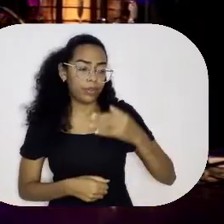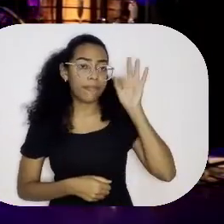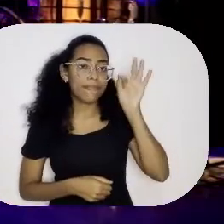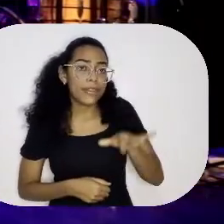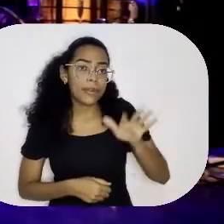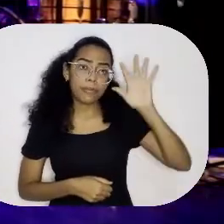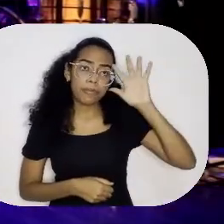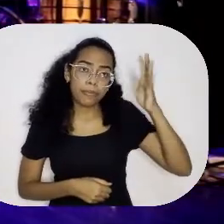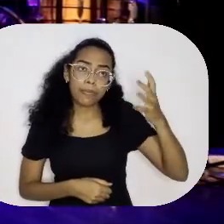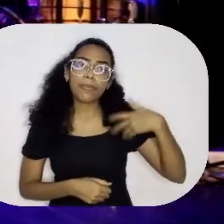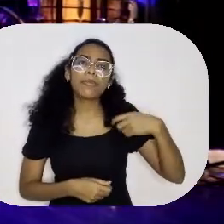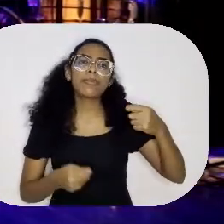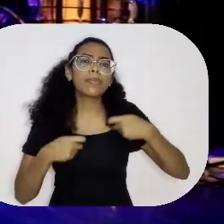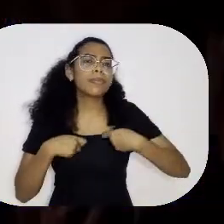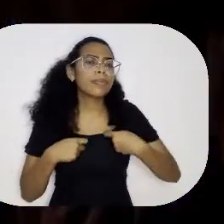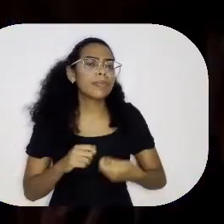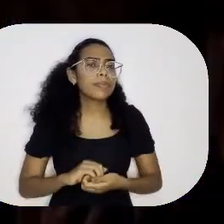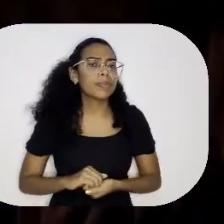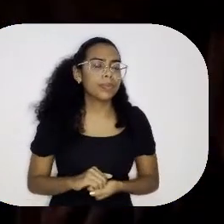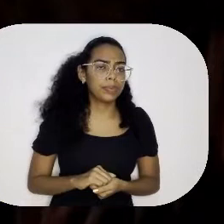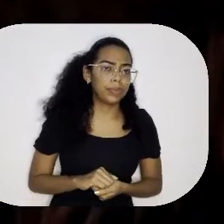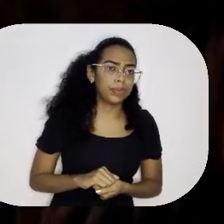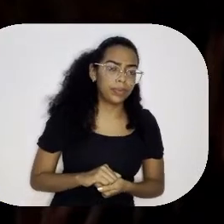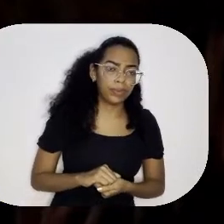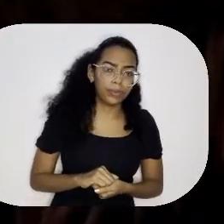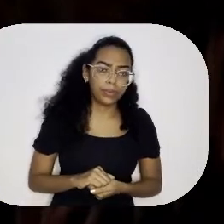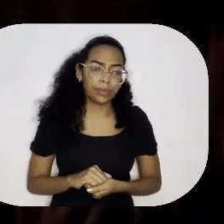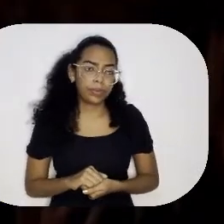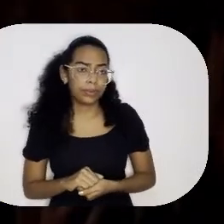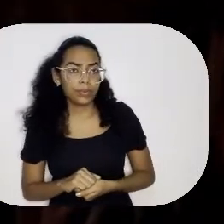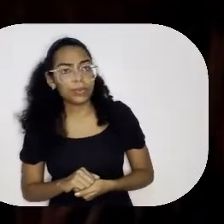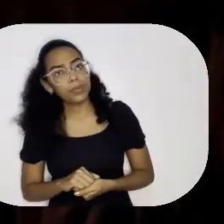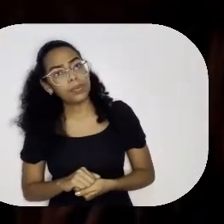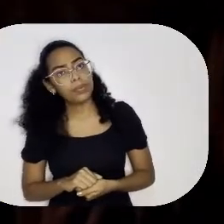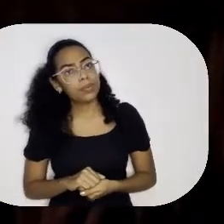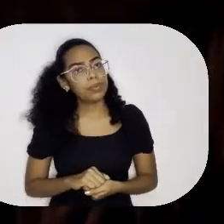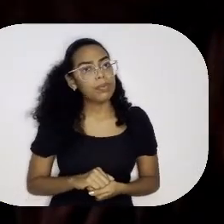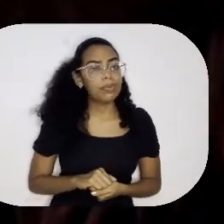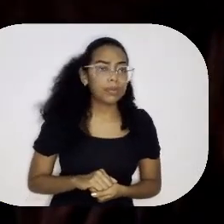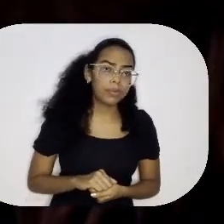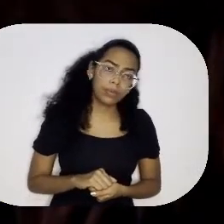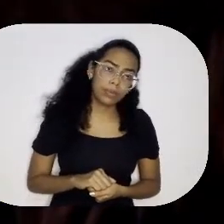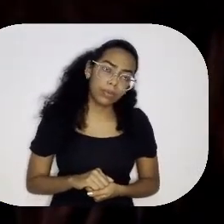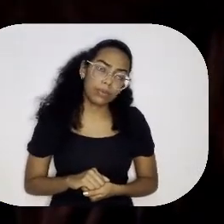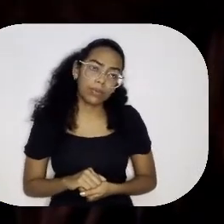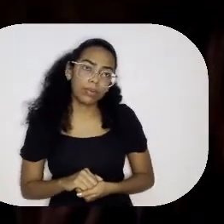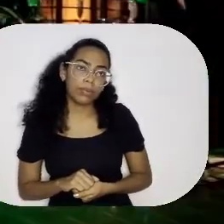A partida da vida só acaba com o apito final. Quero ouvir o lalaiá final.